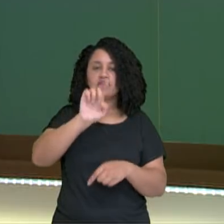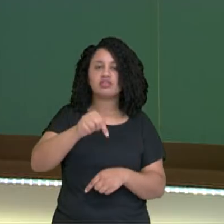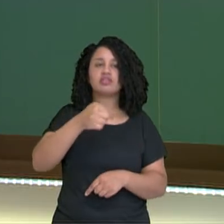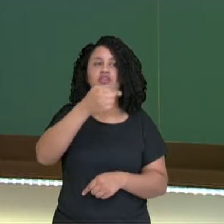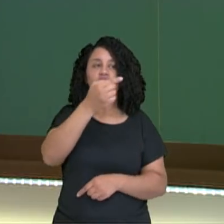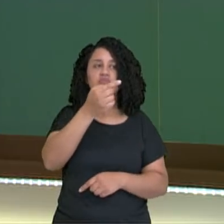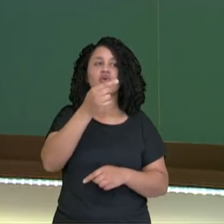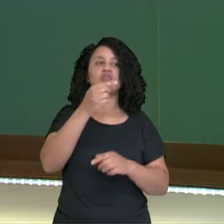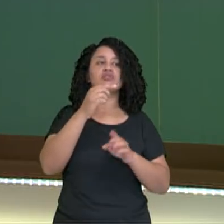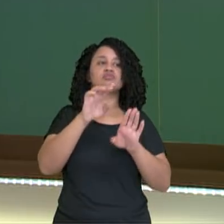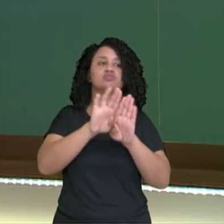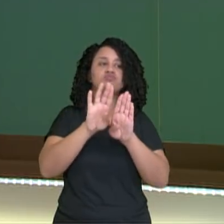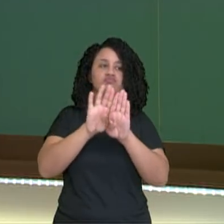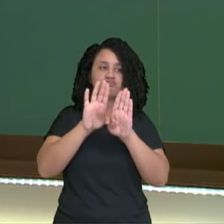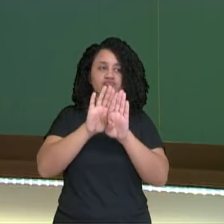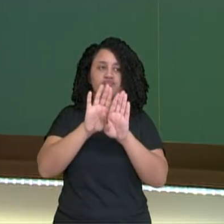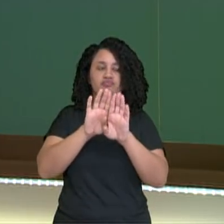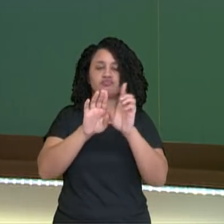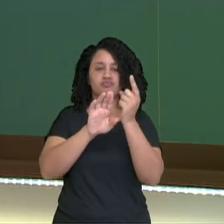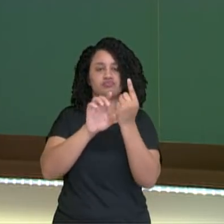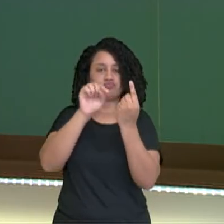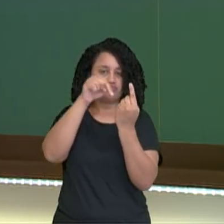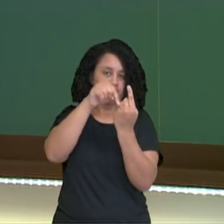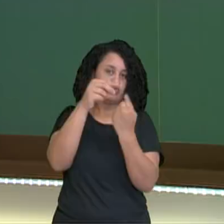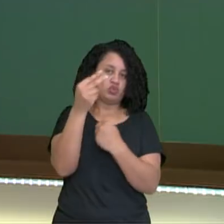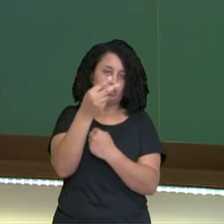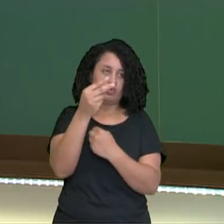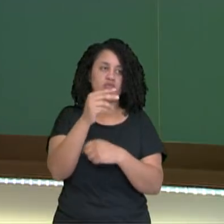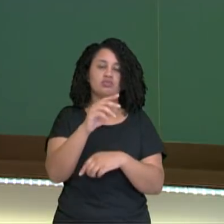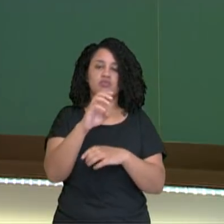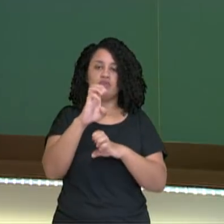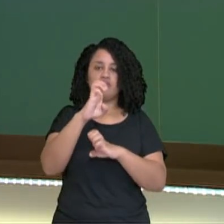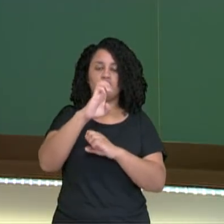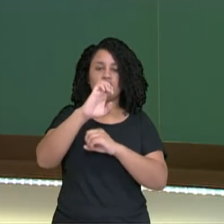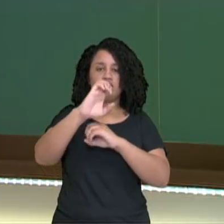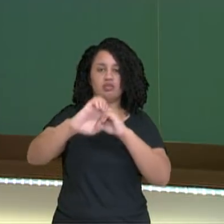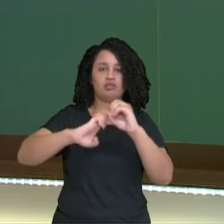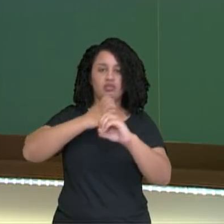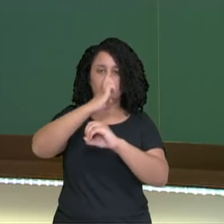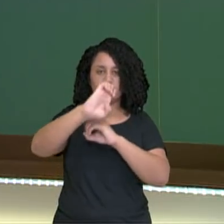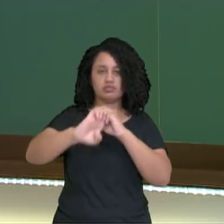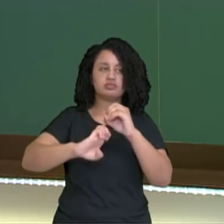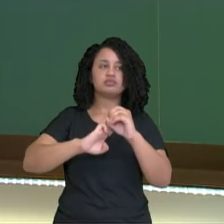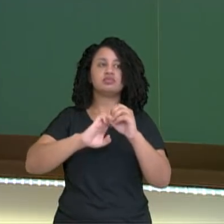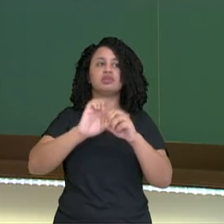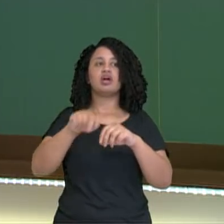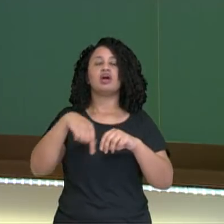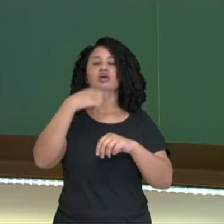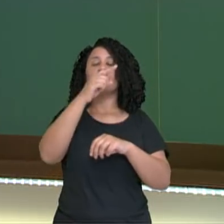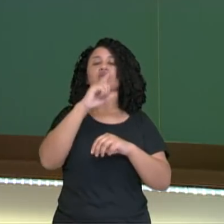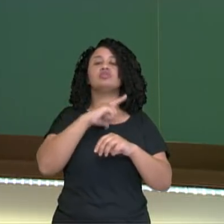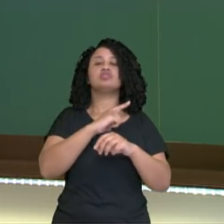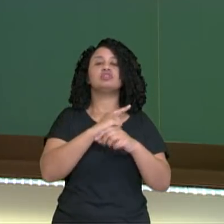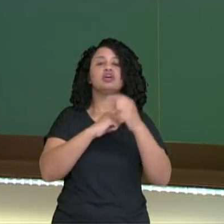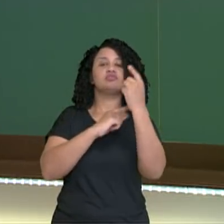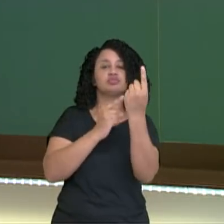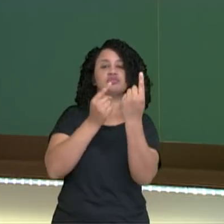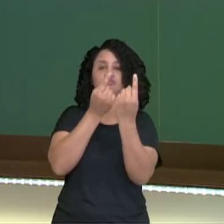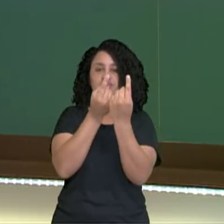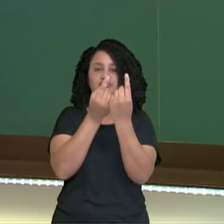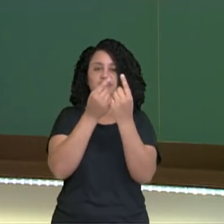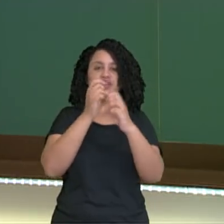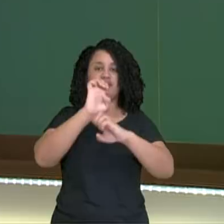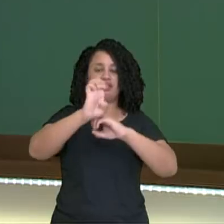no estado normal, nós temos 2 elétrons também, e em 2p2 nós temos 1 elétron em cada